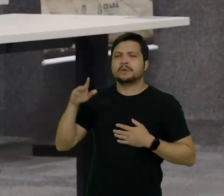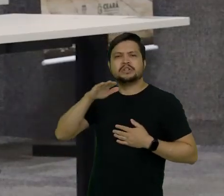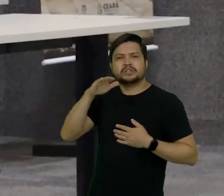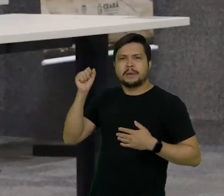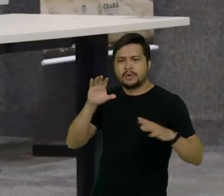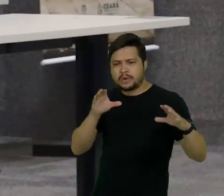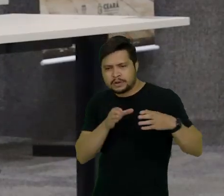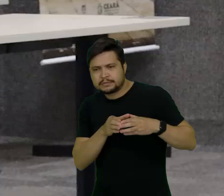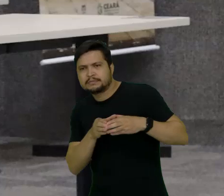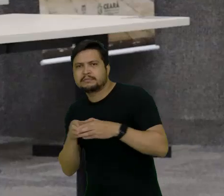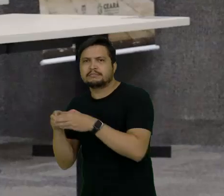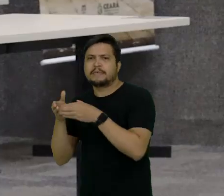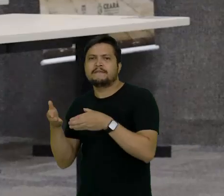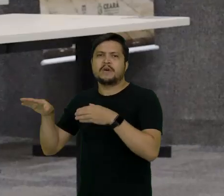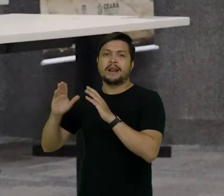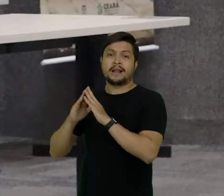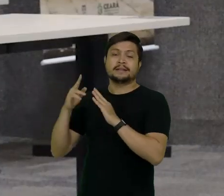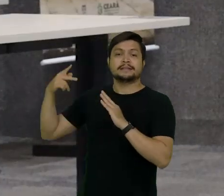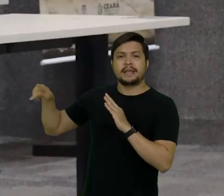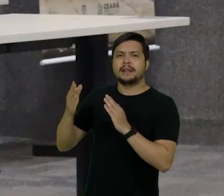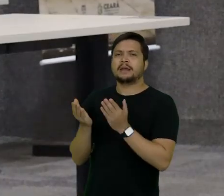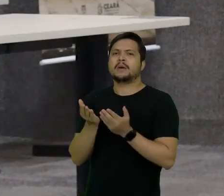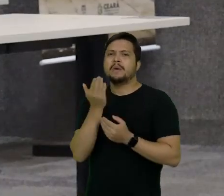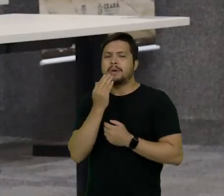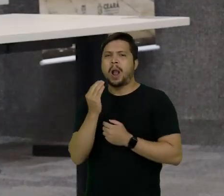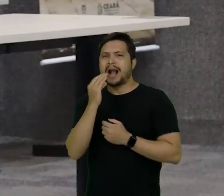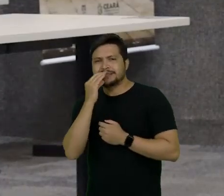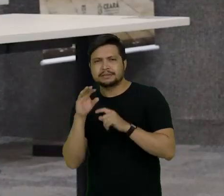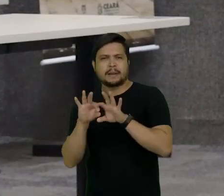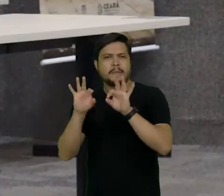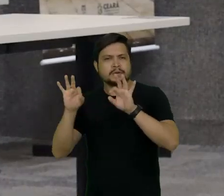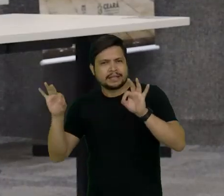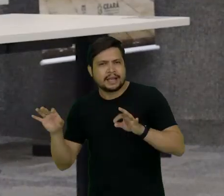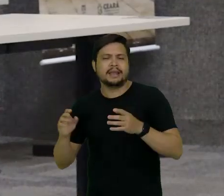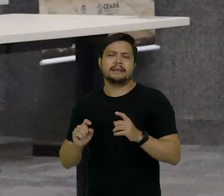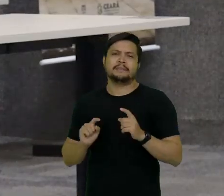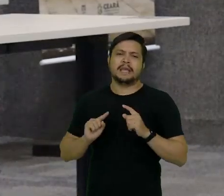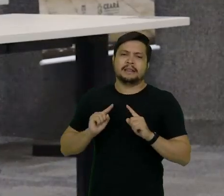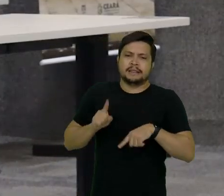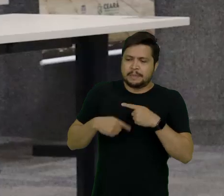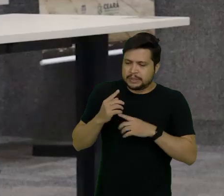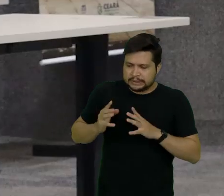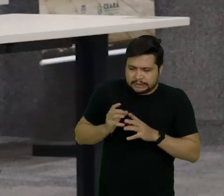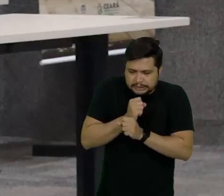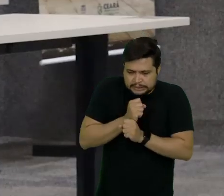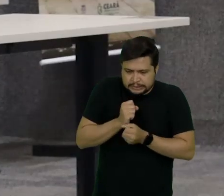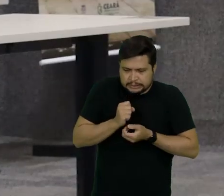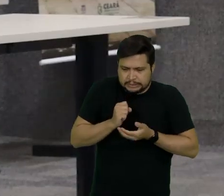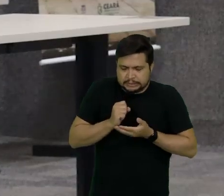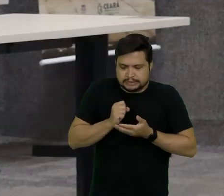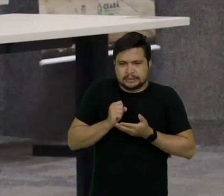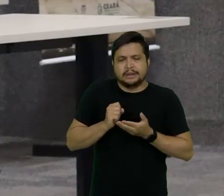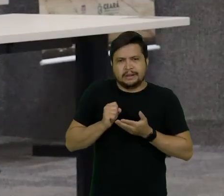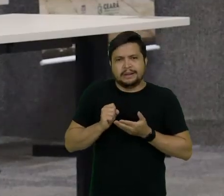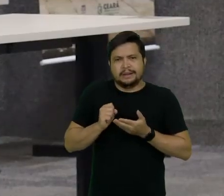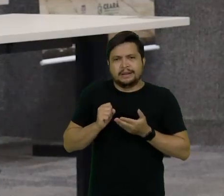Fez um sanduíche de mortadela. Aí todo mundo comeu o sanduíche de mortadela. A gente juntou os trocados que tinha para completar o